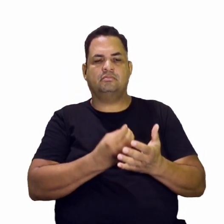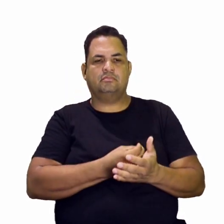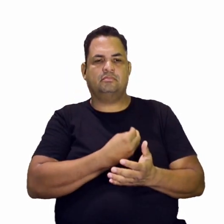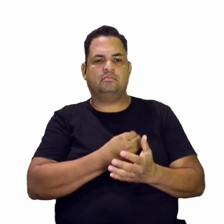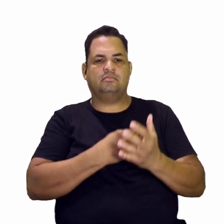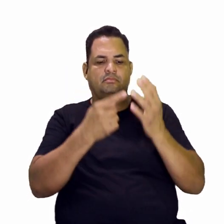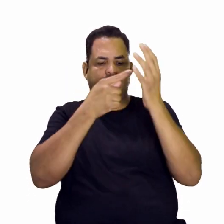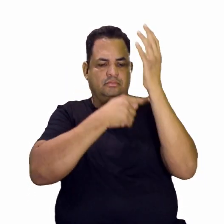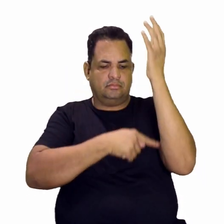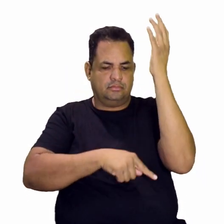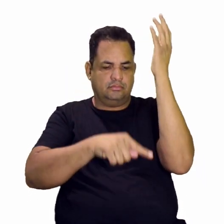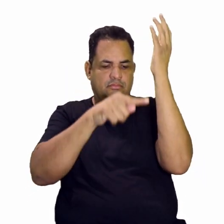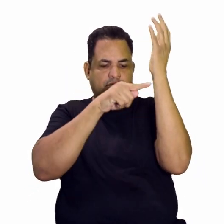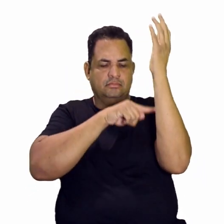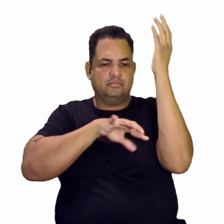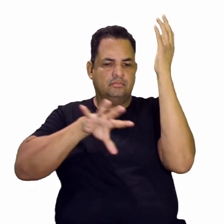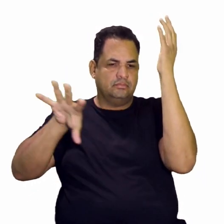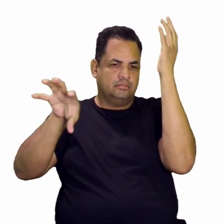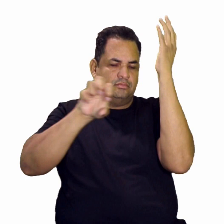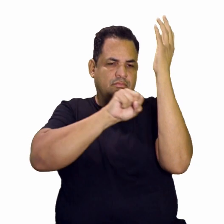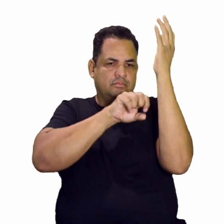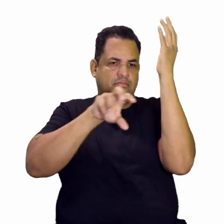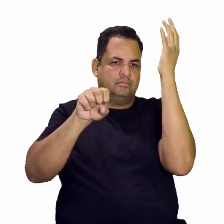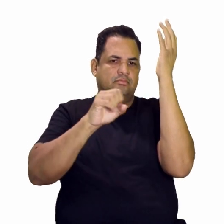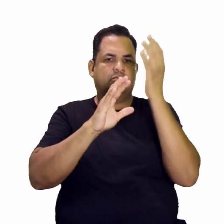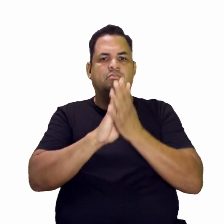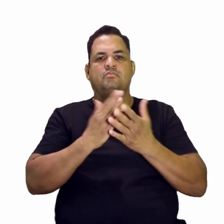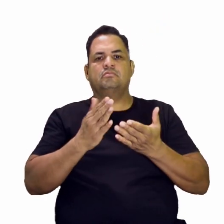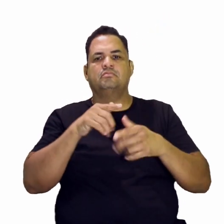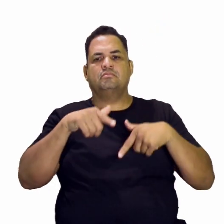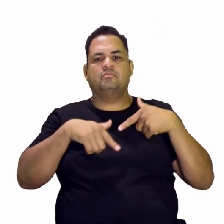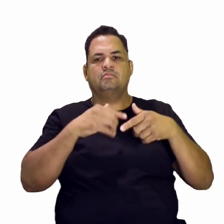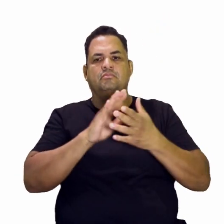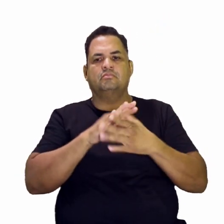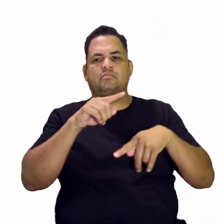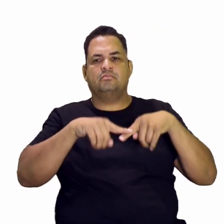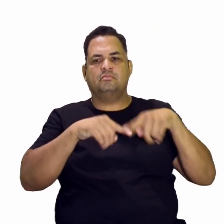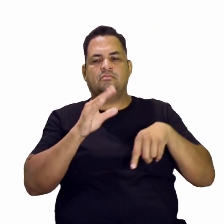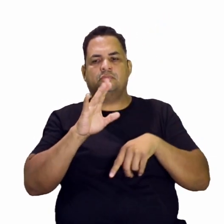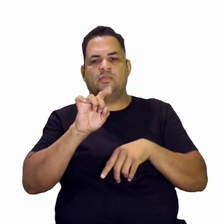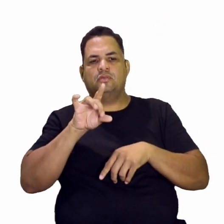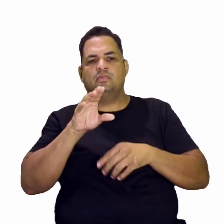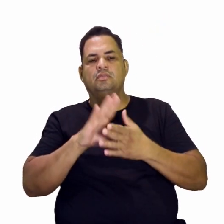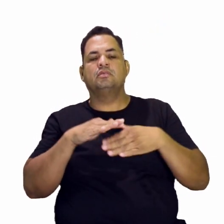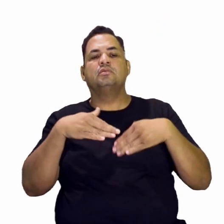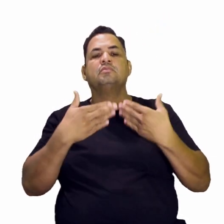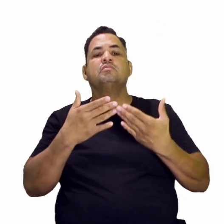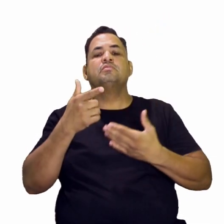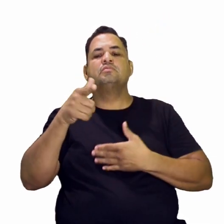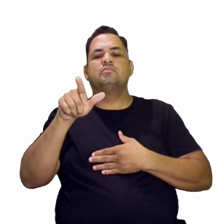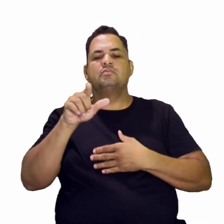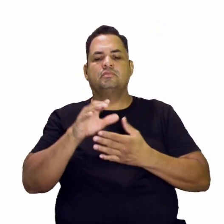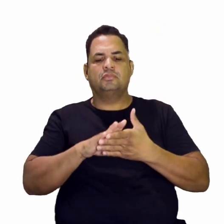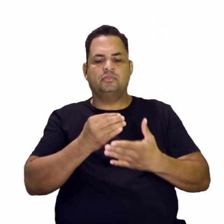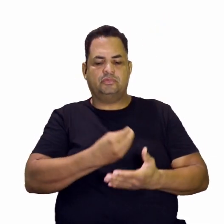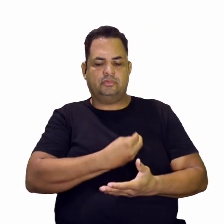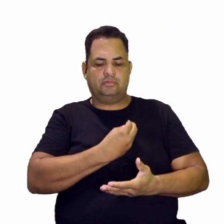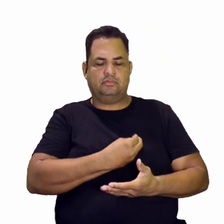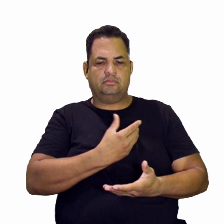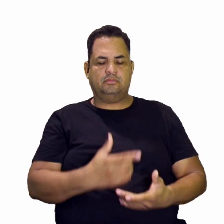seres fotossintetizantes, são produtoras de matéria orgânica. Professora, quais são esses outros seres